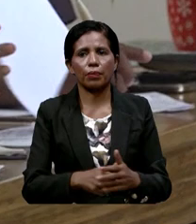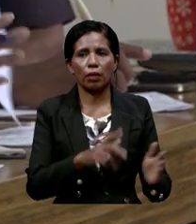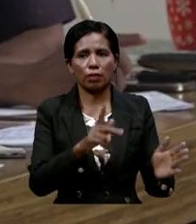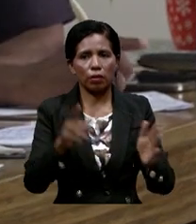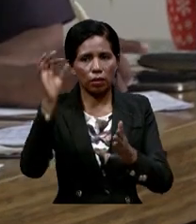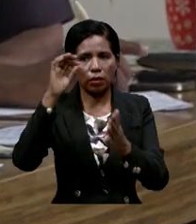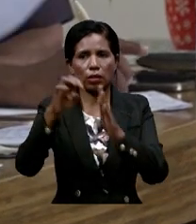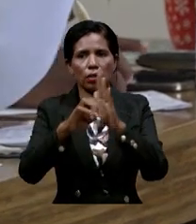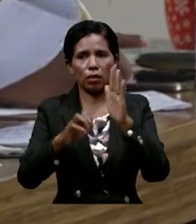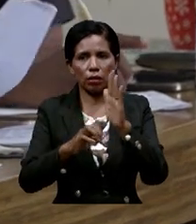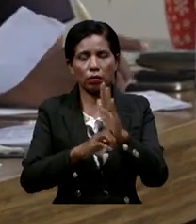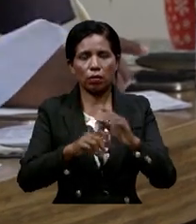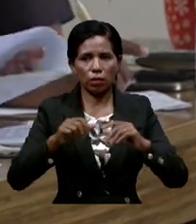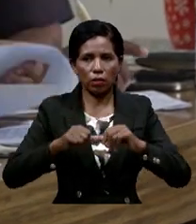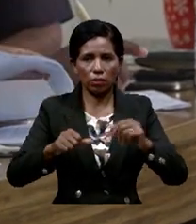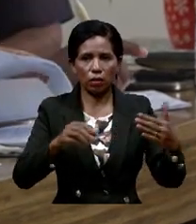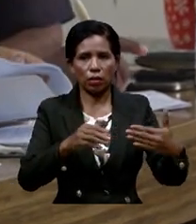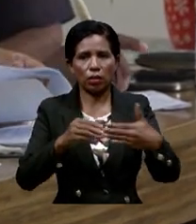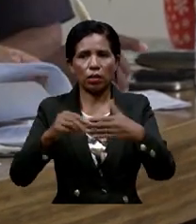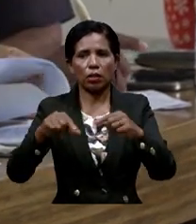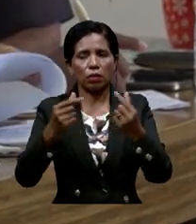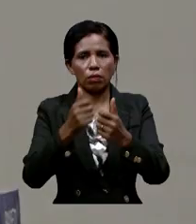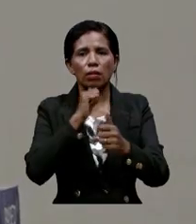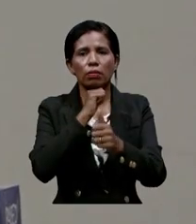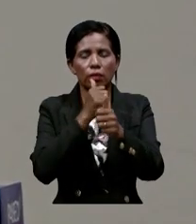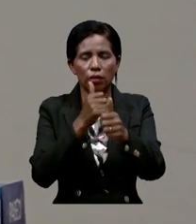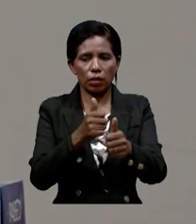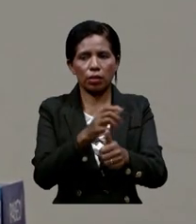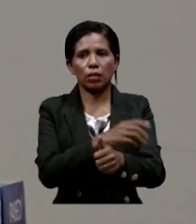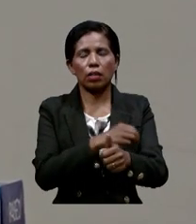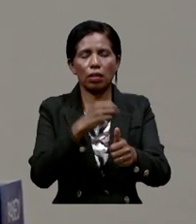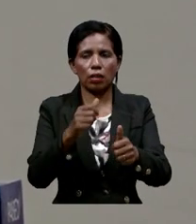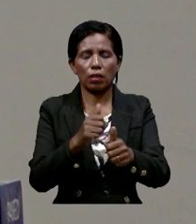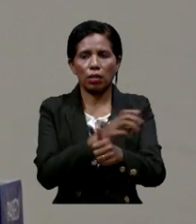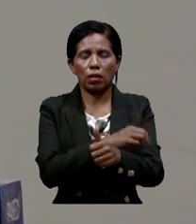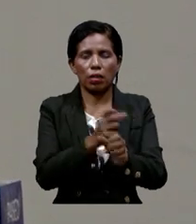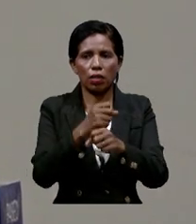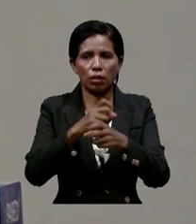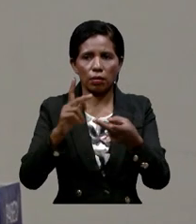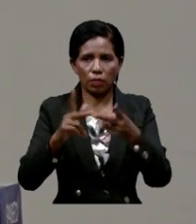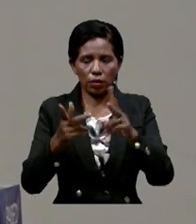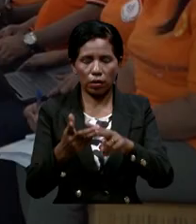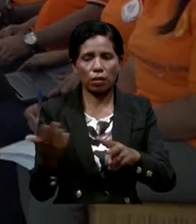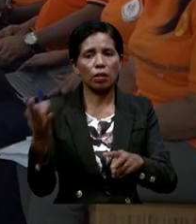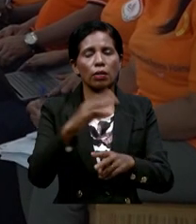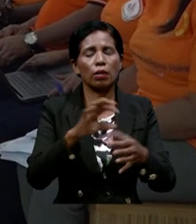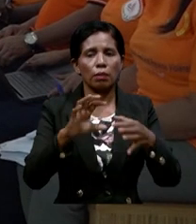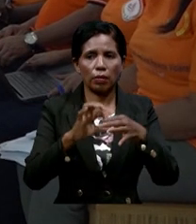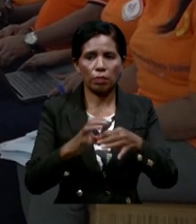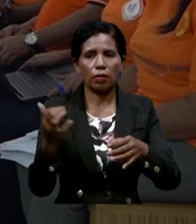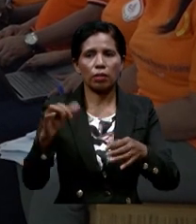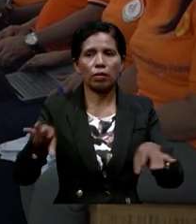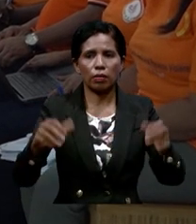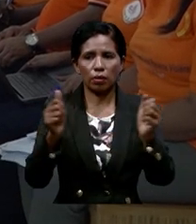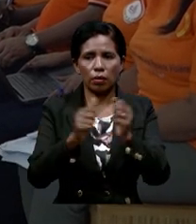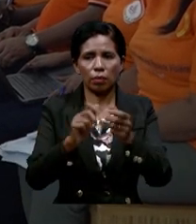secretário estado igualdade se continua lidera grupo advocacia no estratégia ba de parceiro no membro sira no se coopera ho